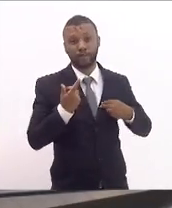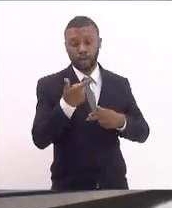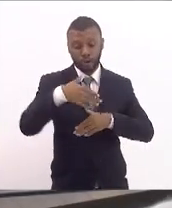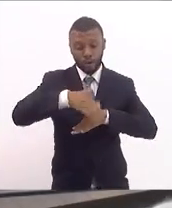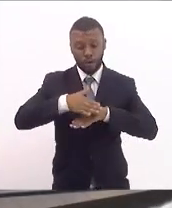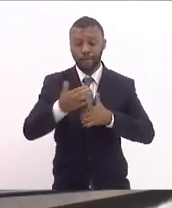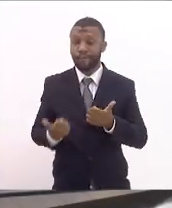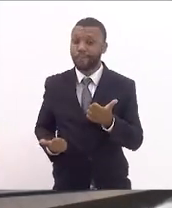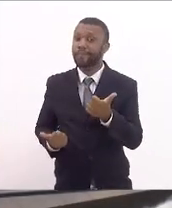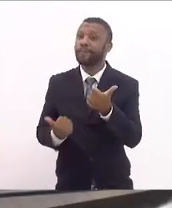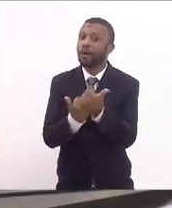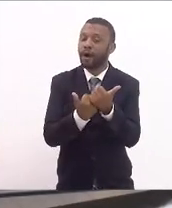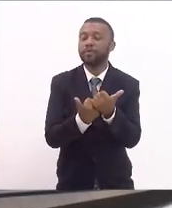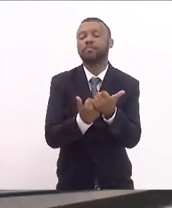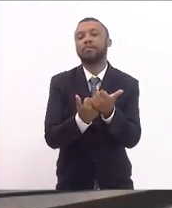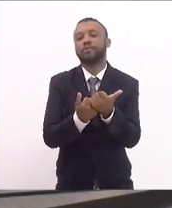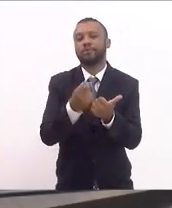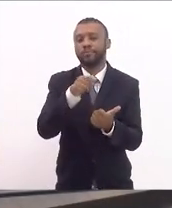favorável